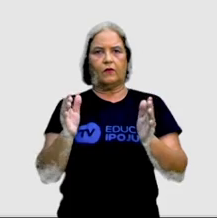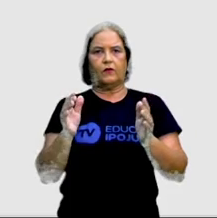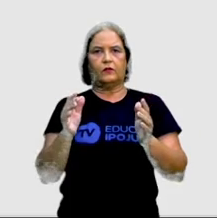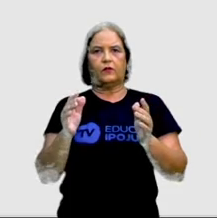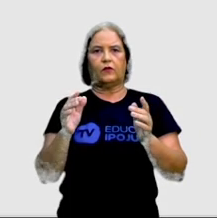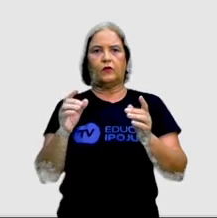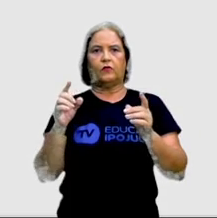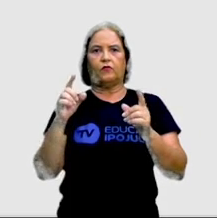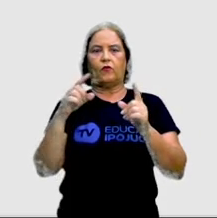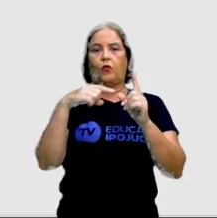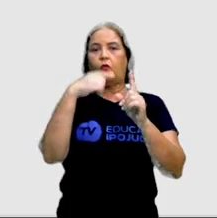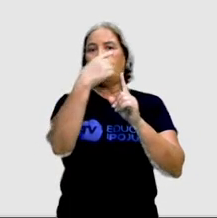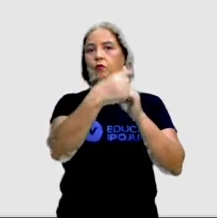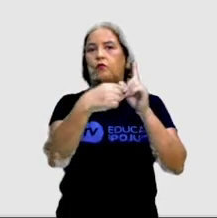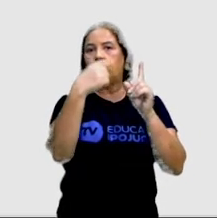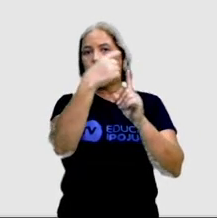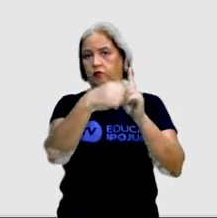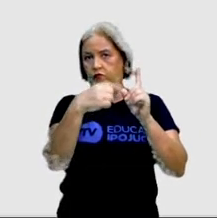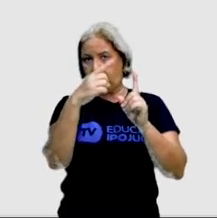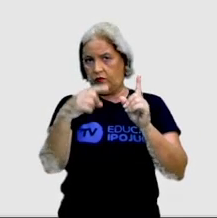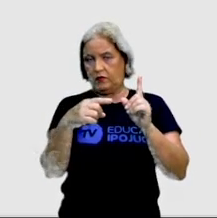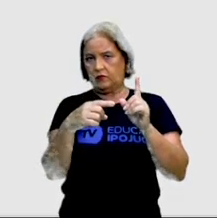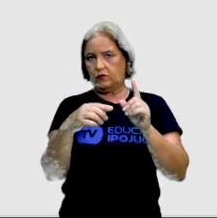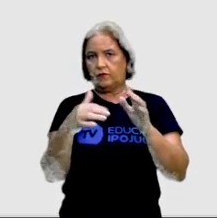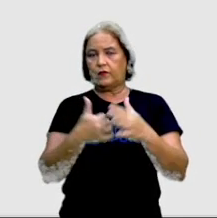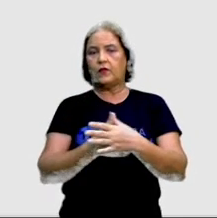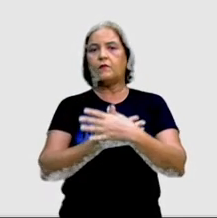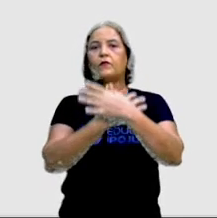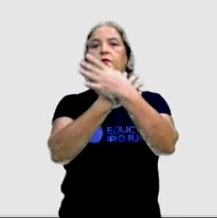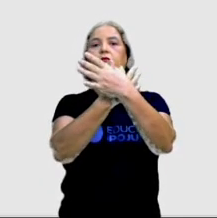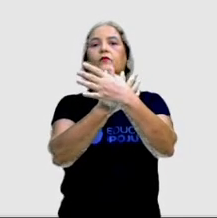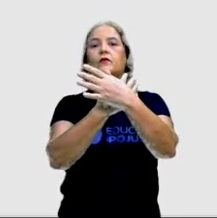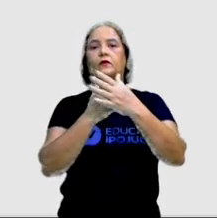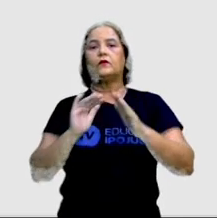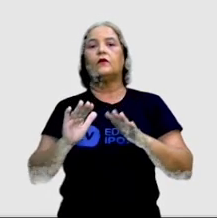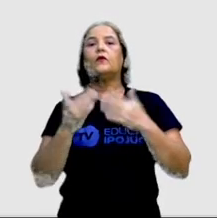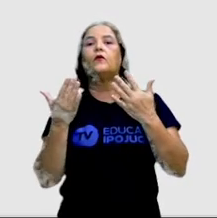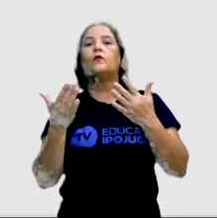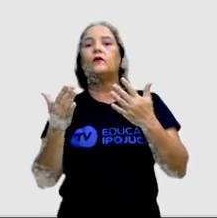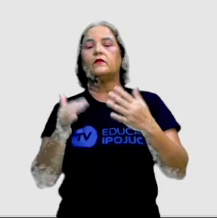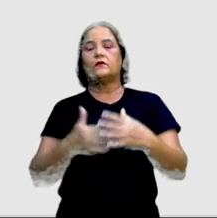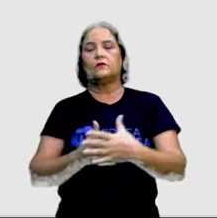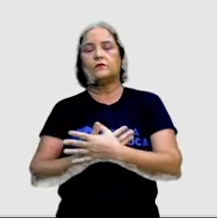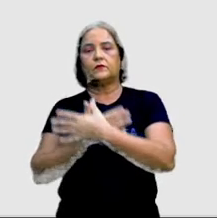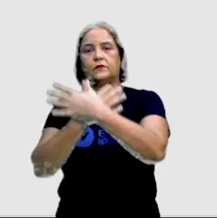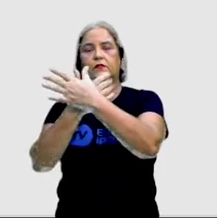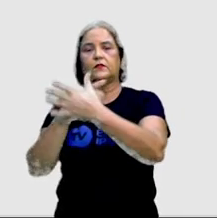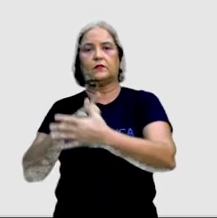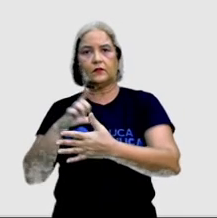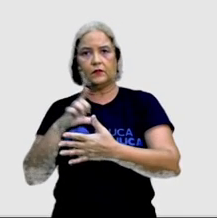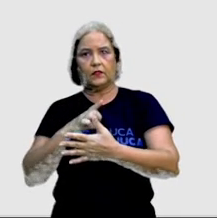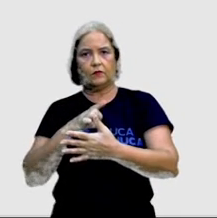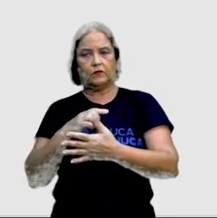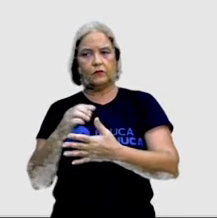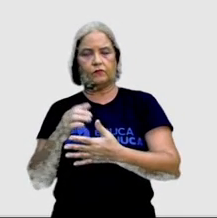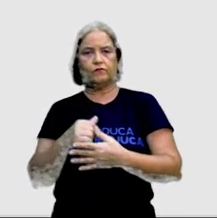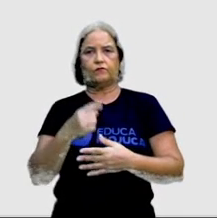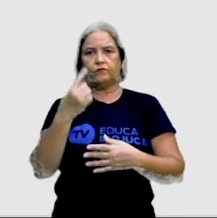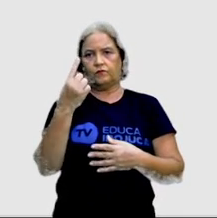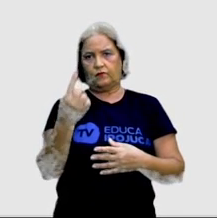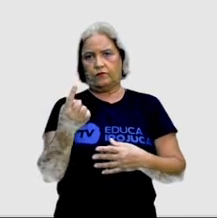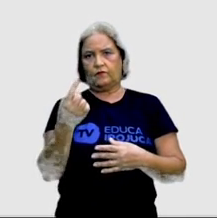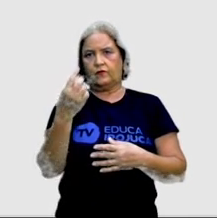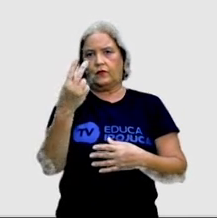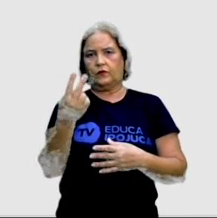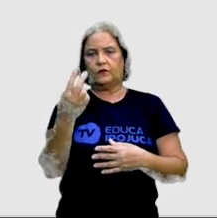Catavento e as borboletas ontem aí na casa de vocês quantas borboletas nós temos Vamos contar